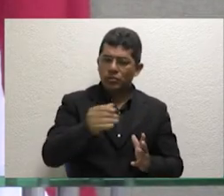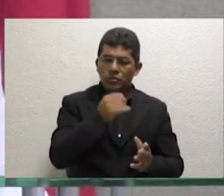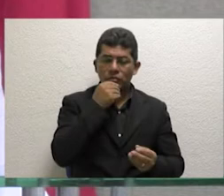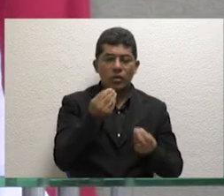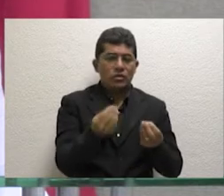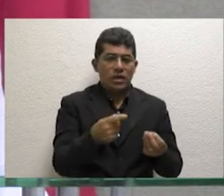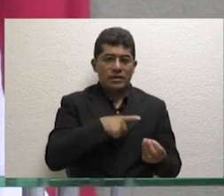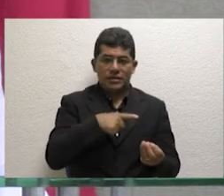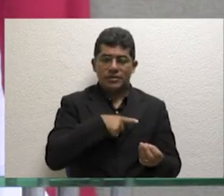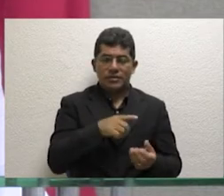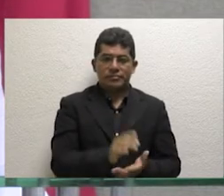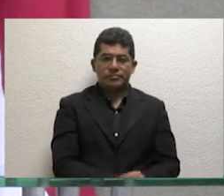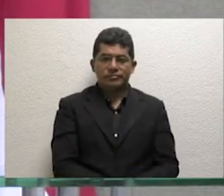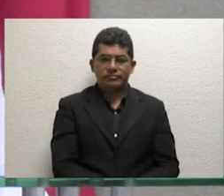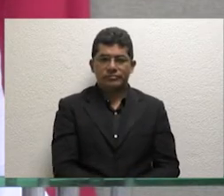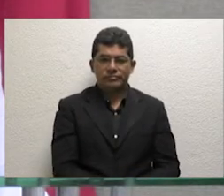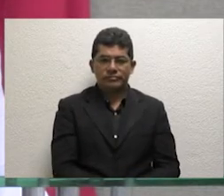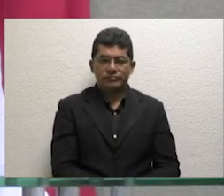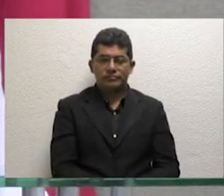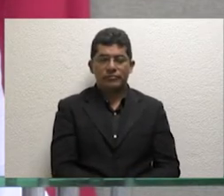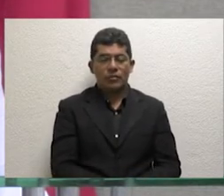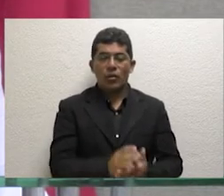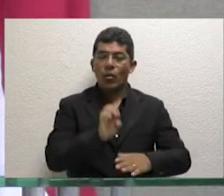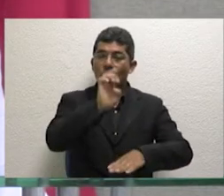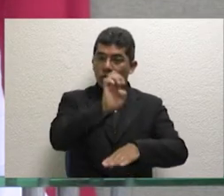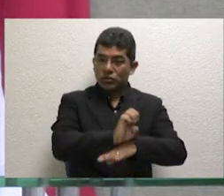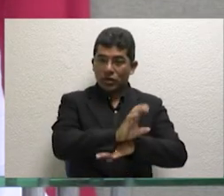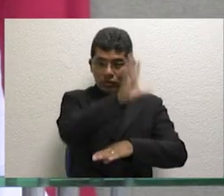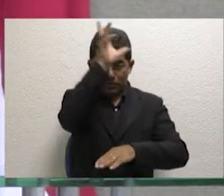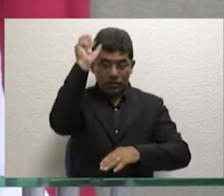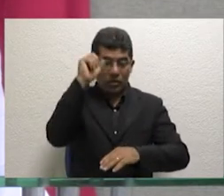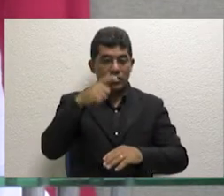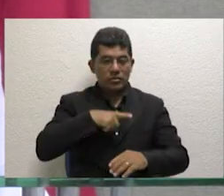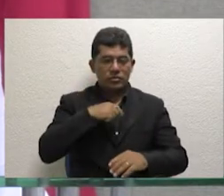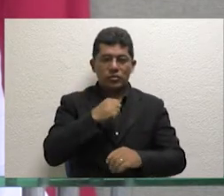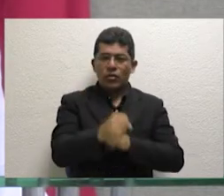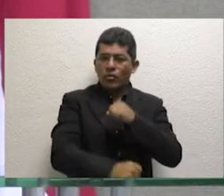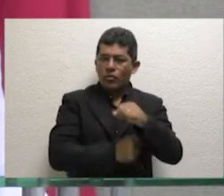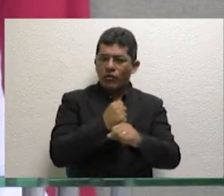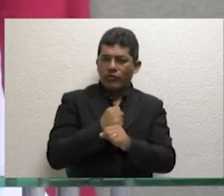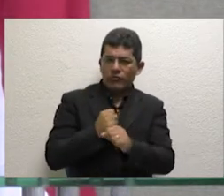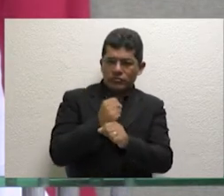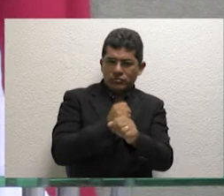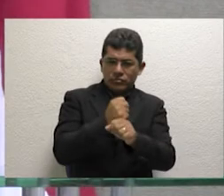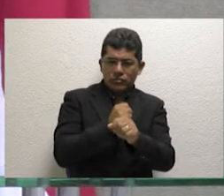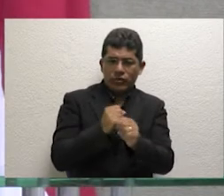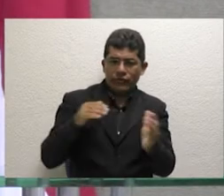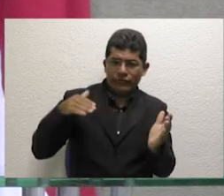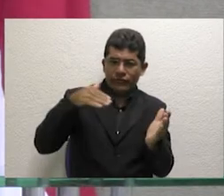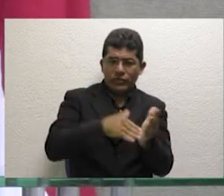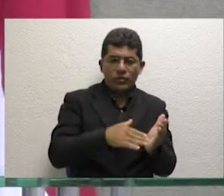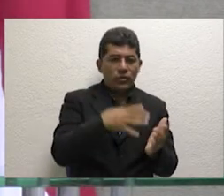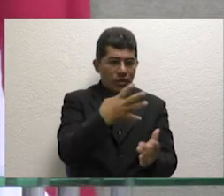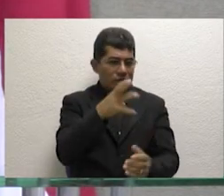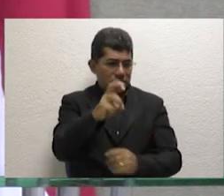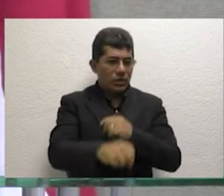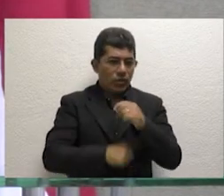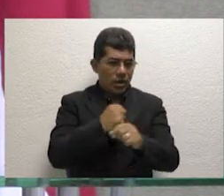você tem o nosso estado passou dos anos do final do ano de 45